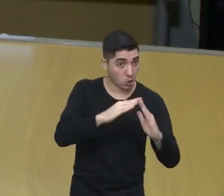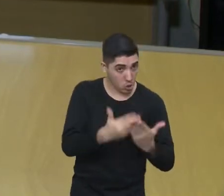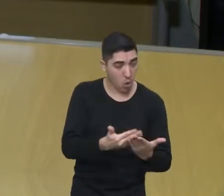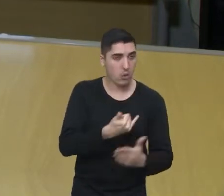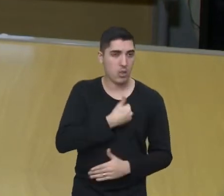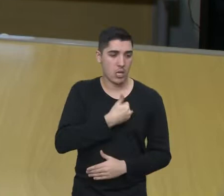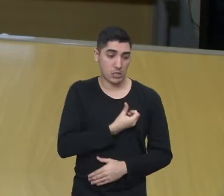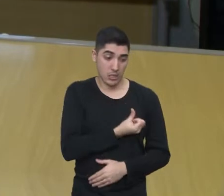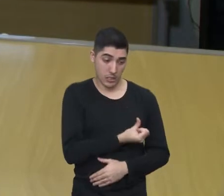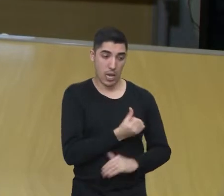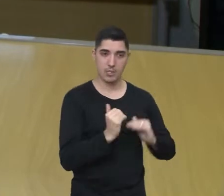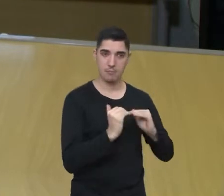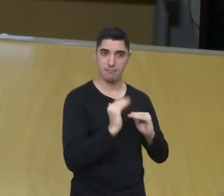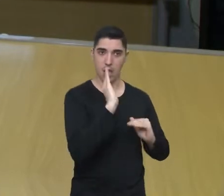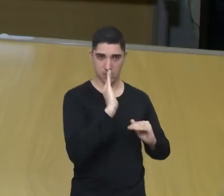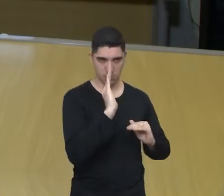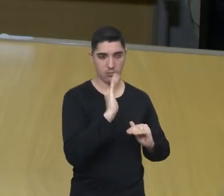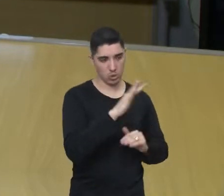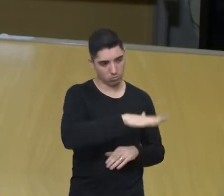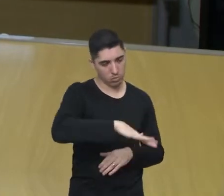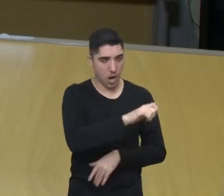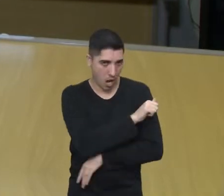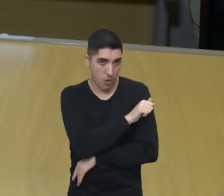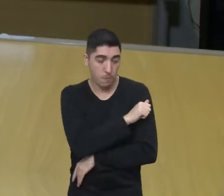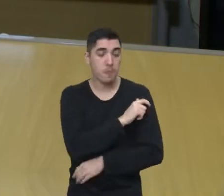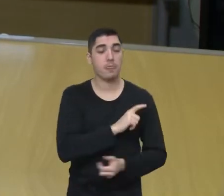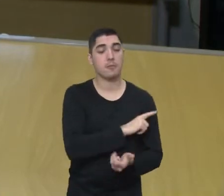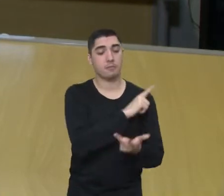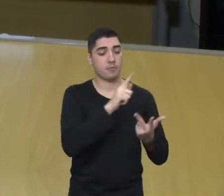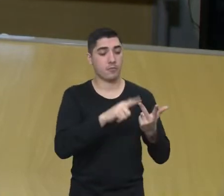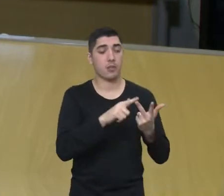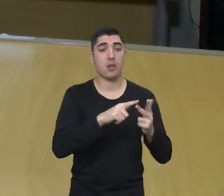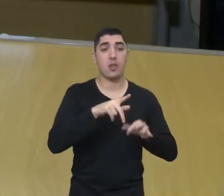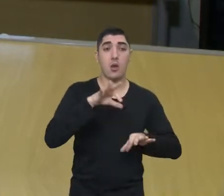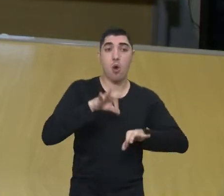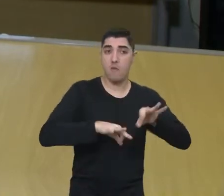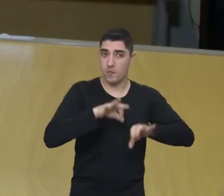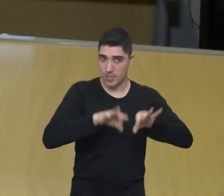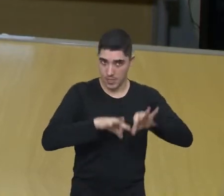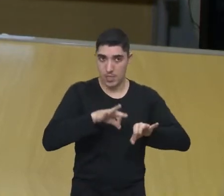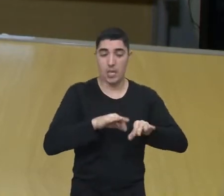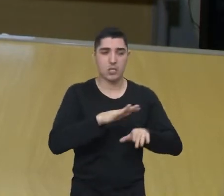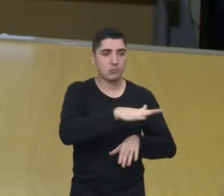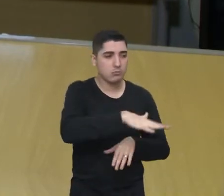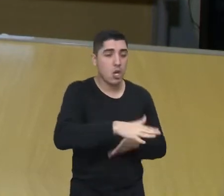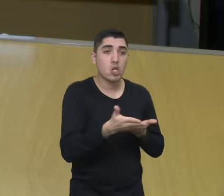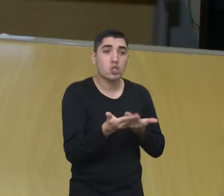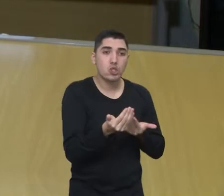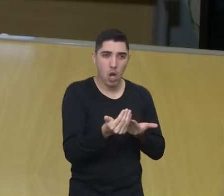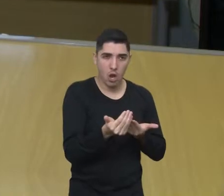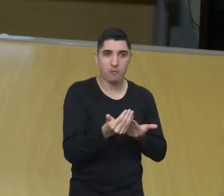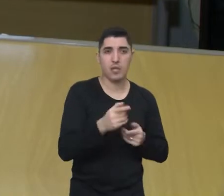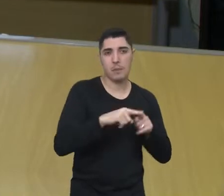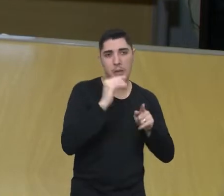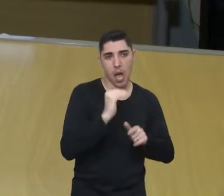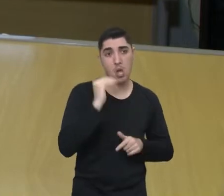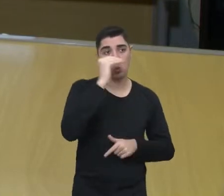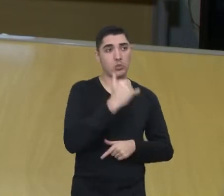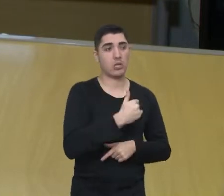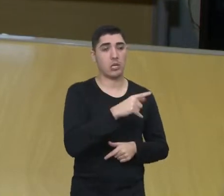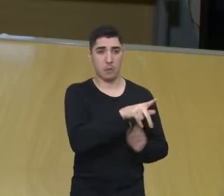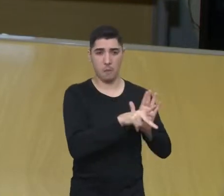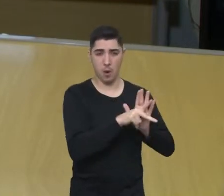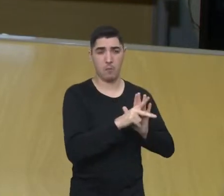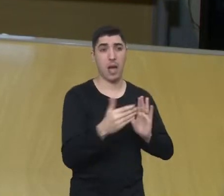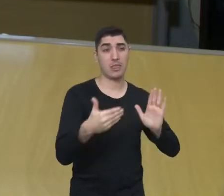atende a partir de 6 anos os nossos alunos. E nós temos o programa de oficinas, que atende os jovens e adultos de 15 a